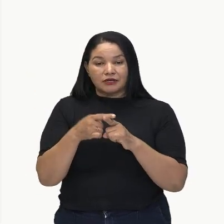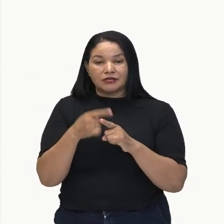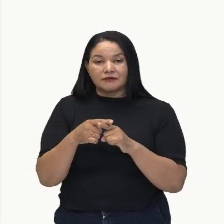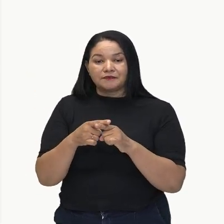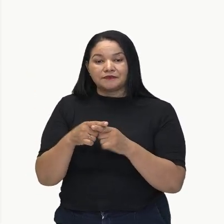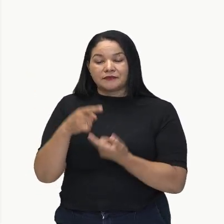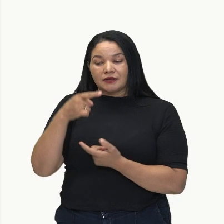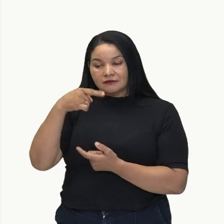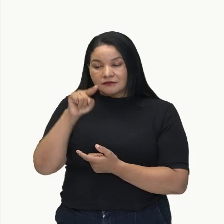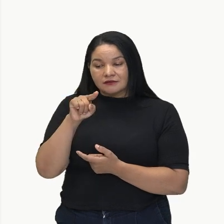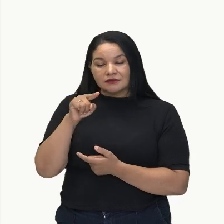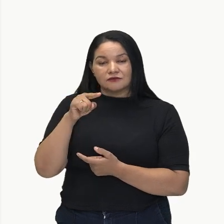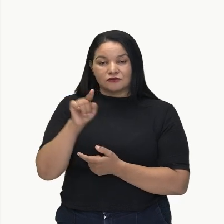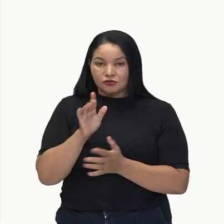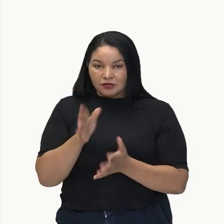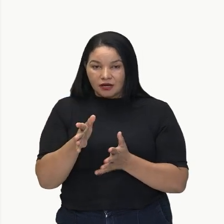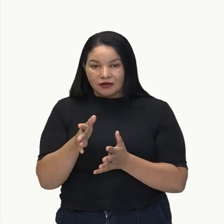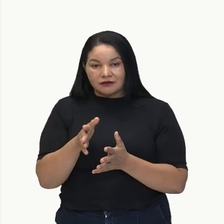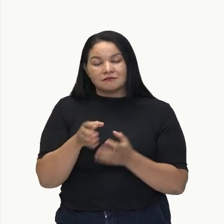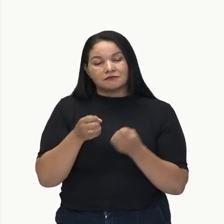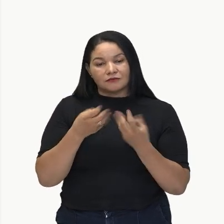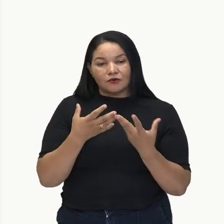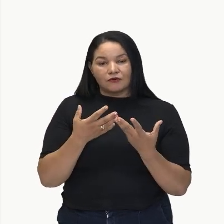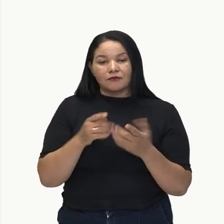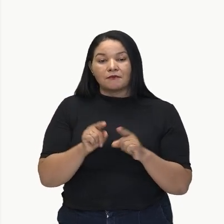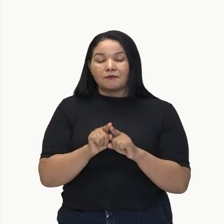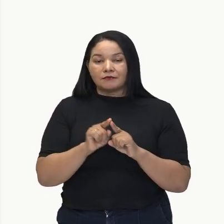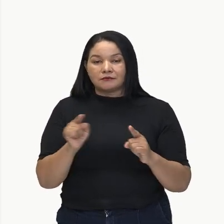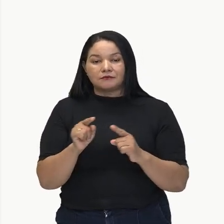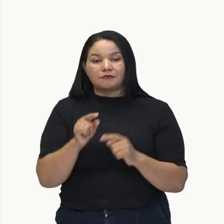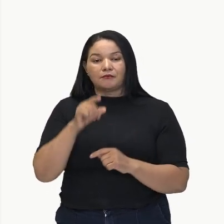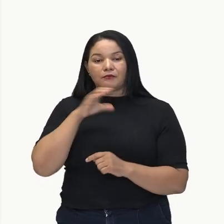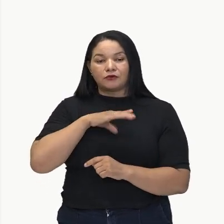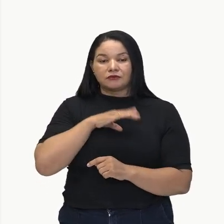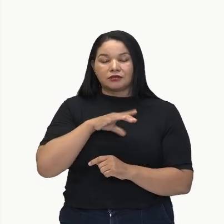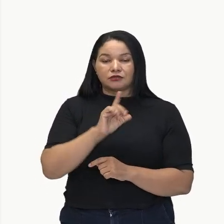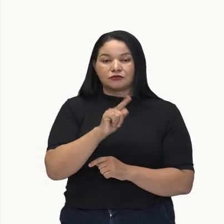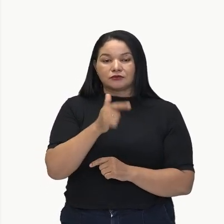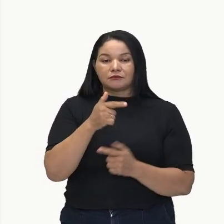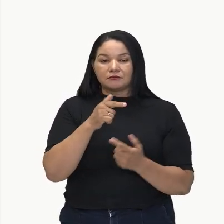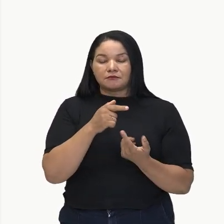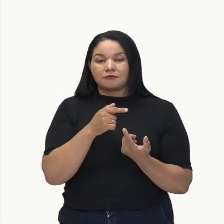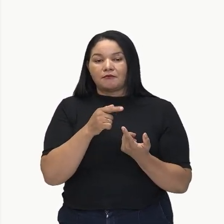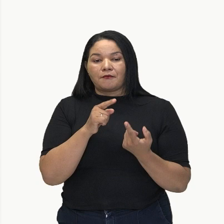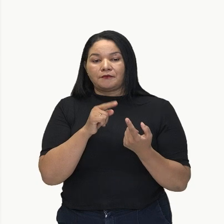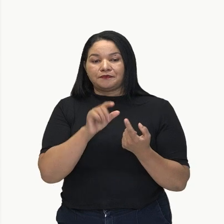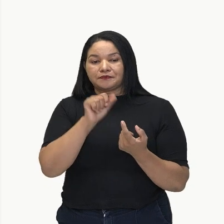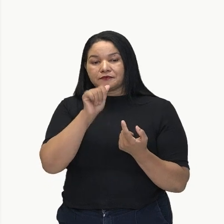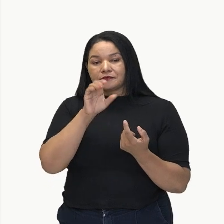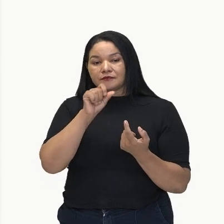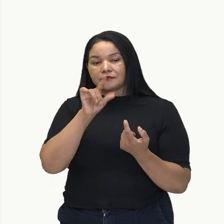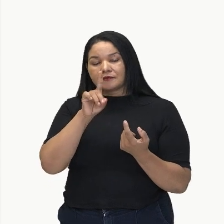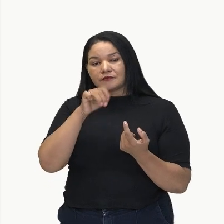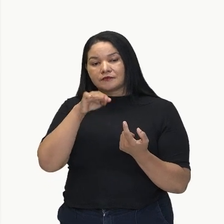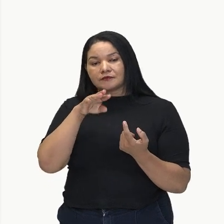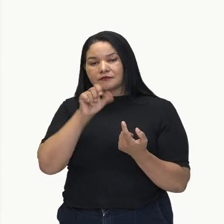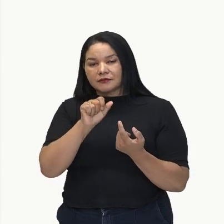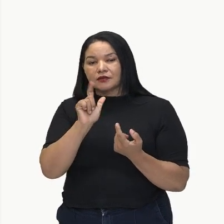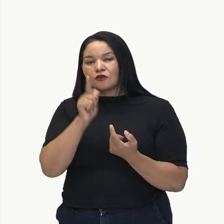Então, maravilha, né? No português eu tenho academia, no espanhol eu tenho